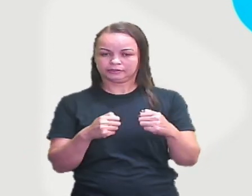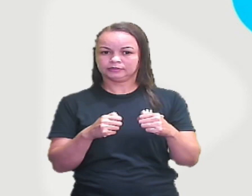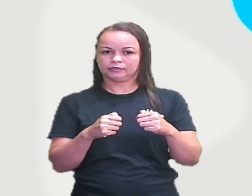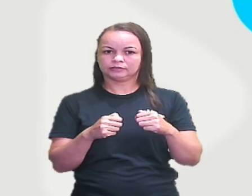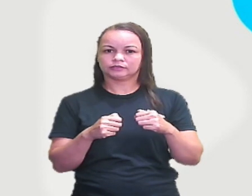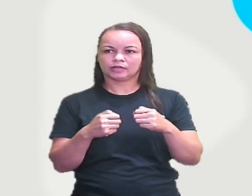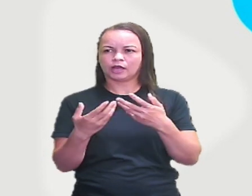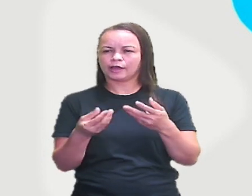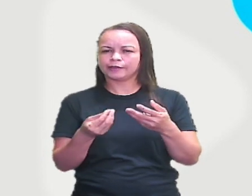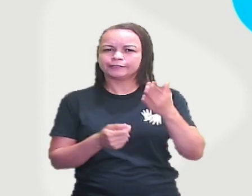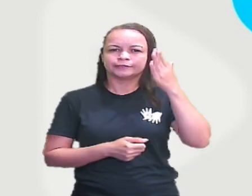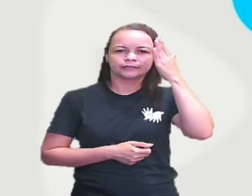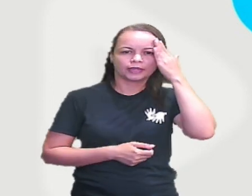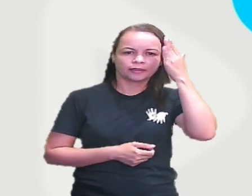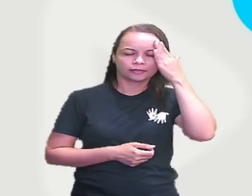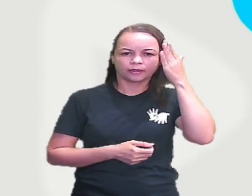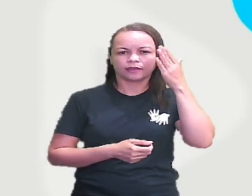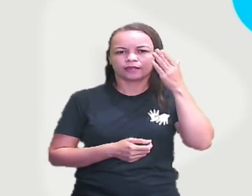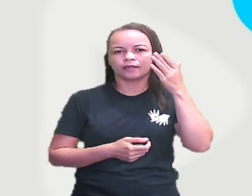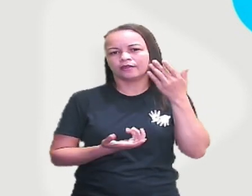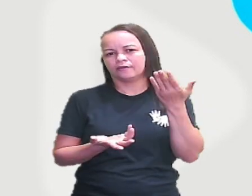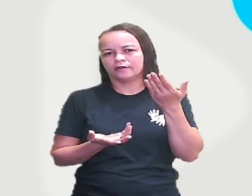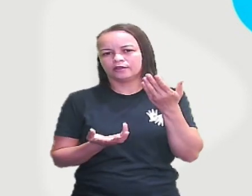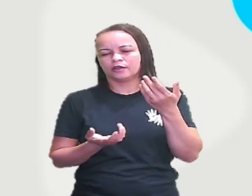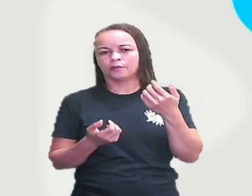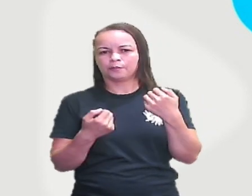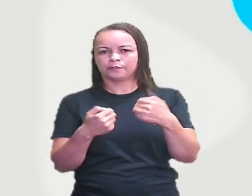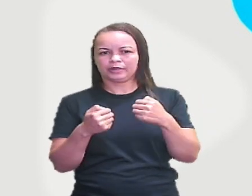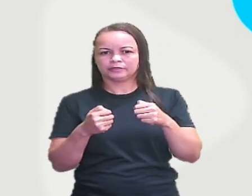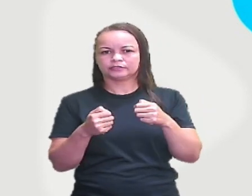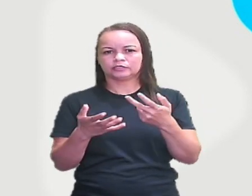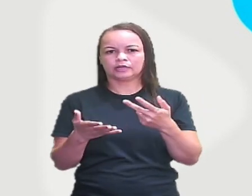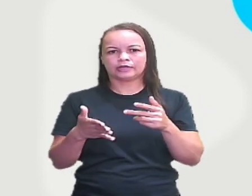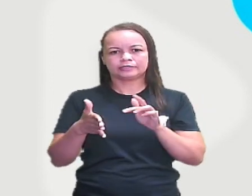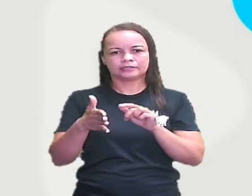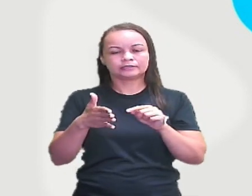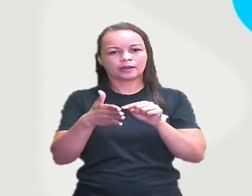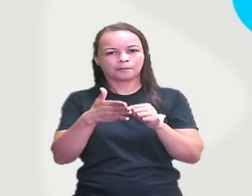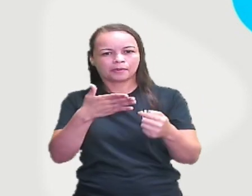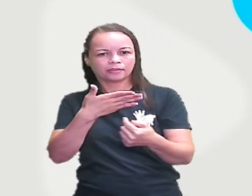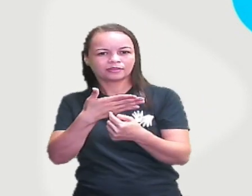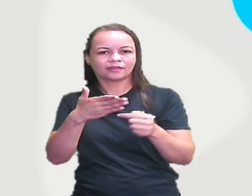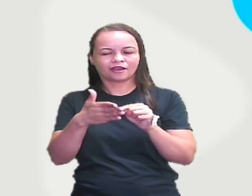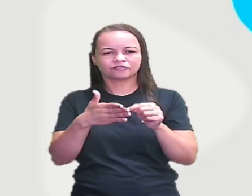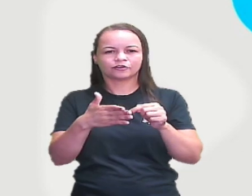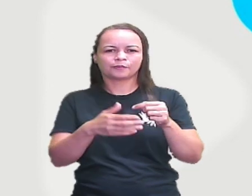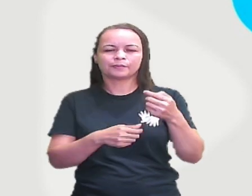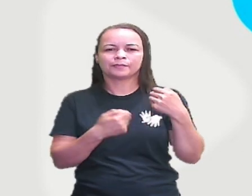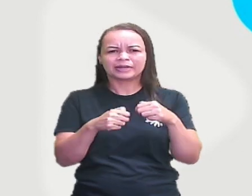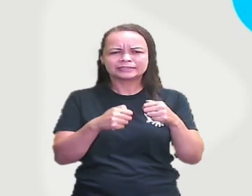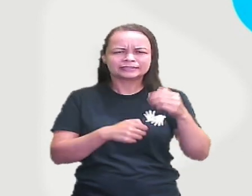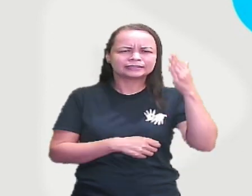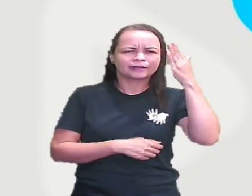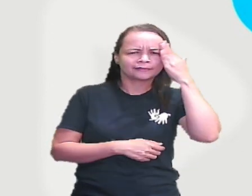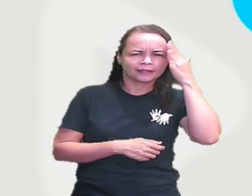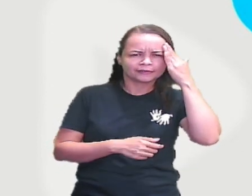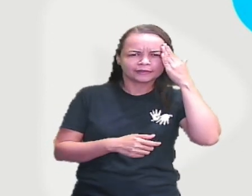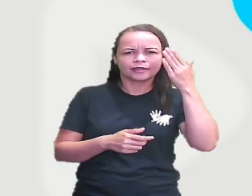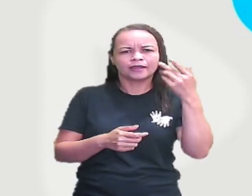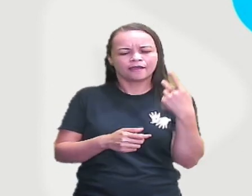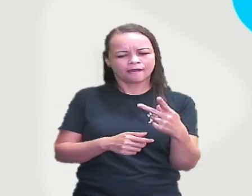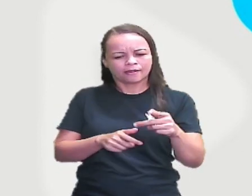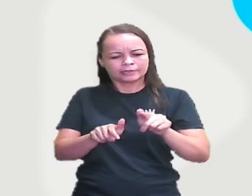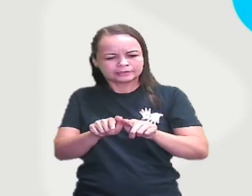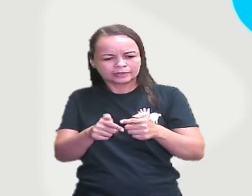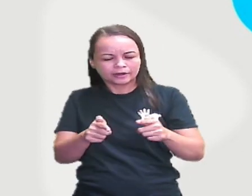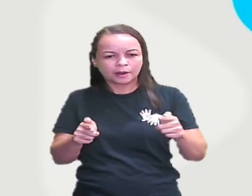colocar debaixo do braço aí, né, só para usar essa metáfora, né, de pegar a gramática e levar a cabo, né,